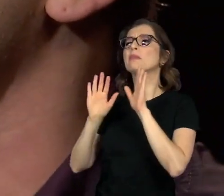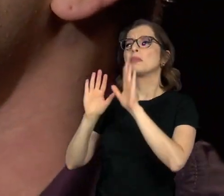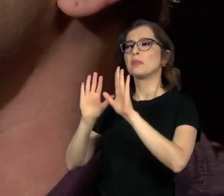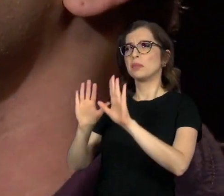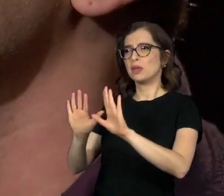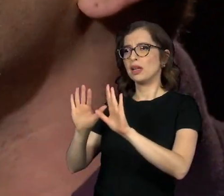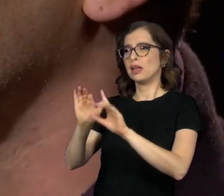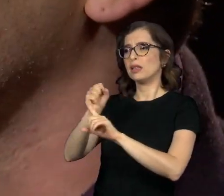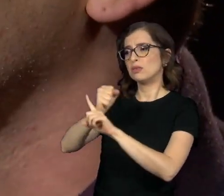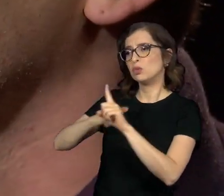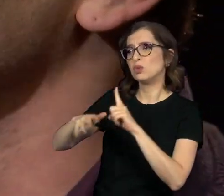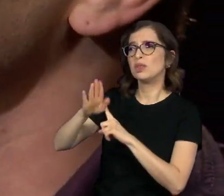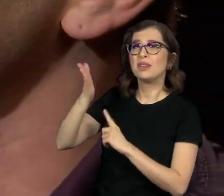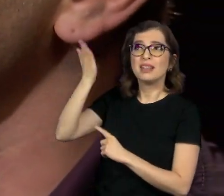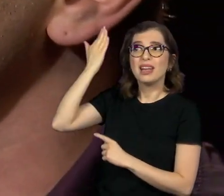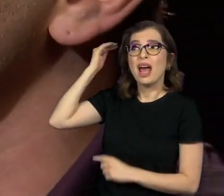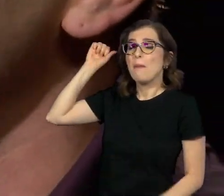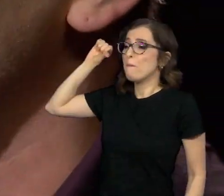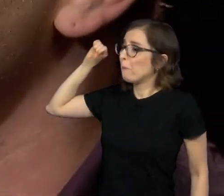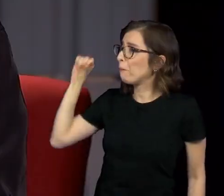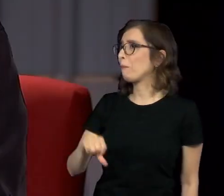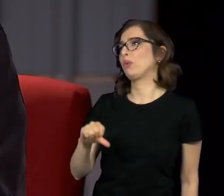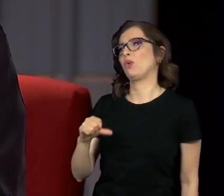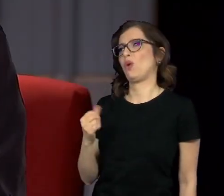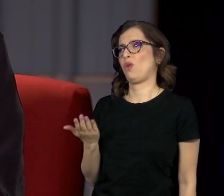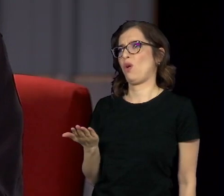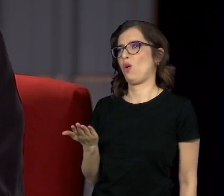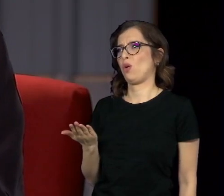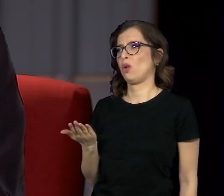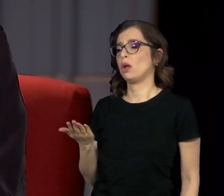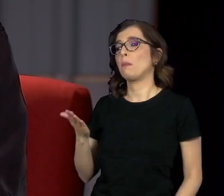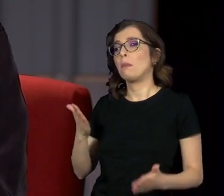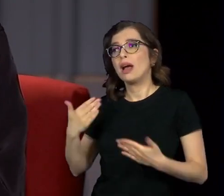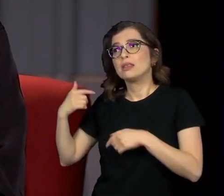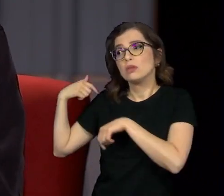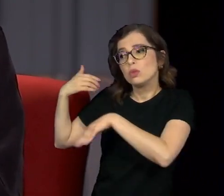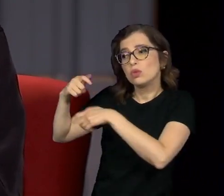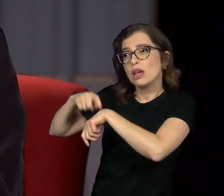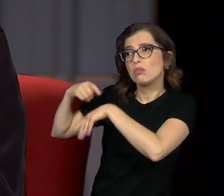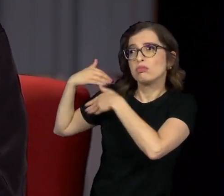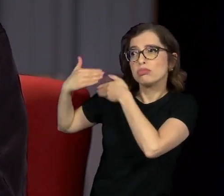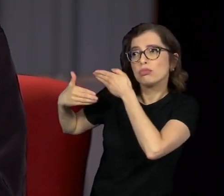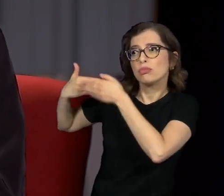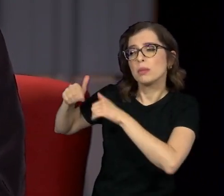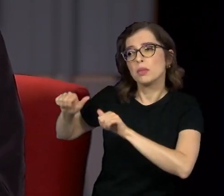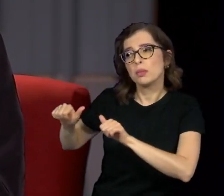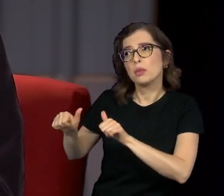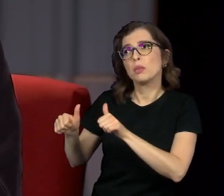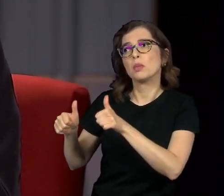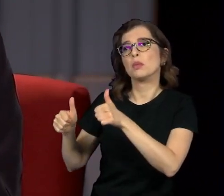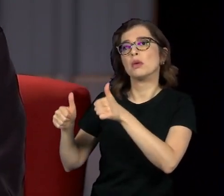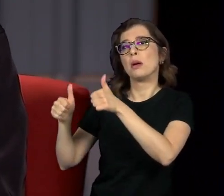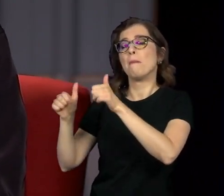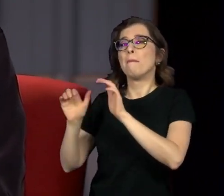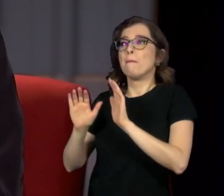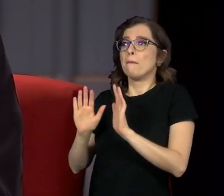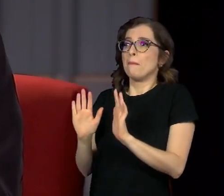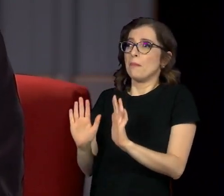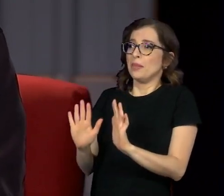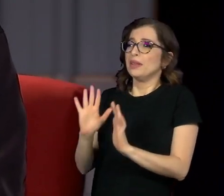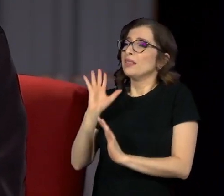Opa. E que a gente está avançando. Claro, talvez os avanços eles venham sempre com